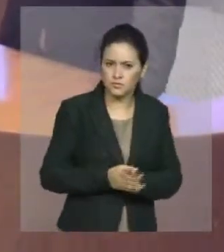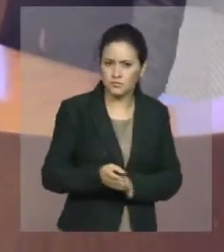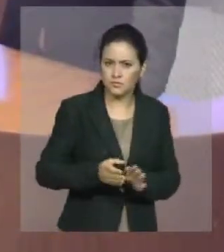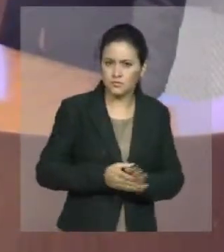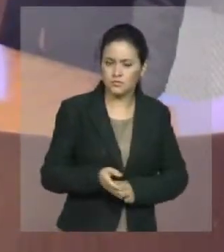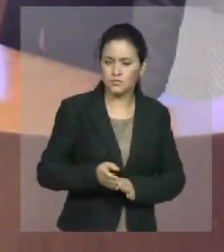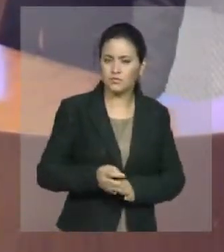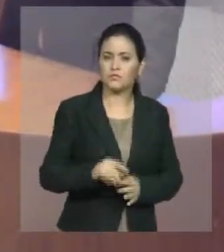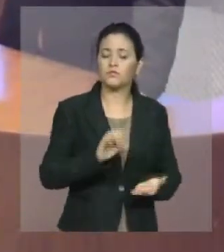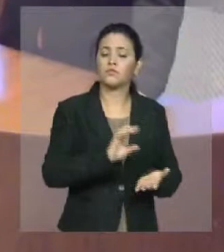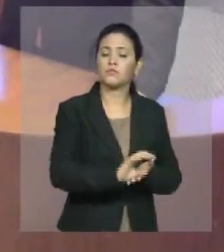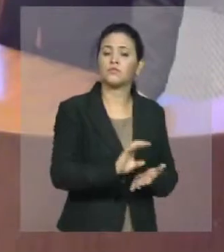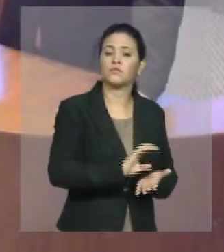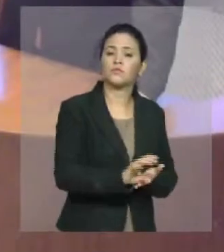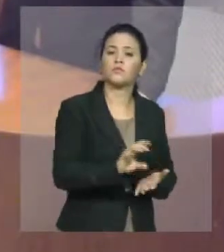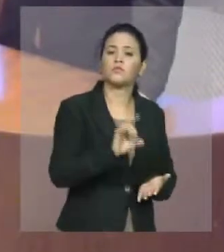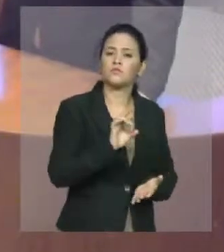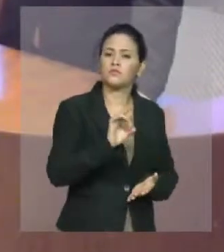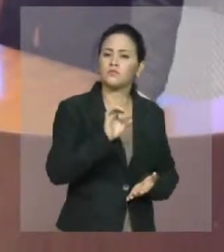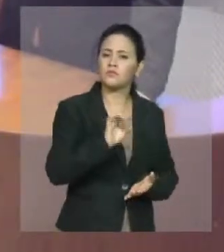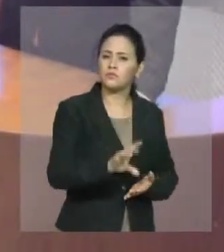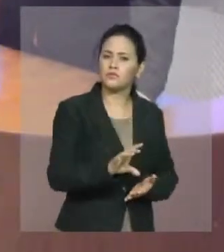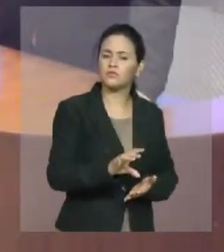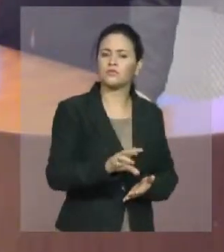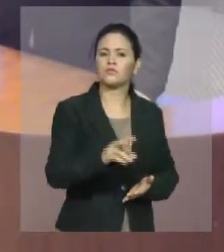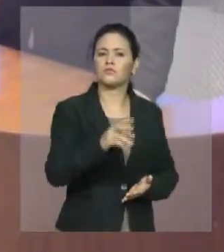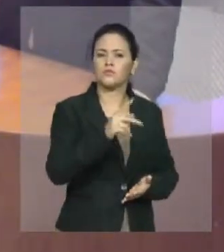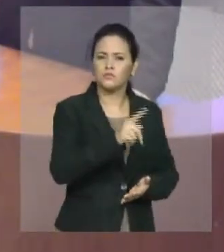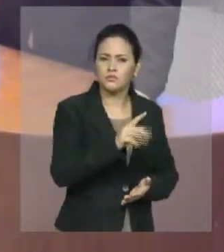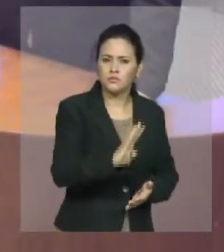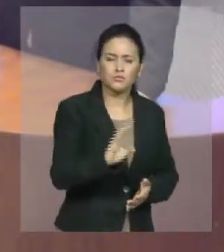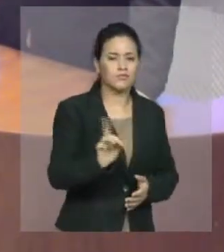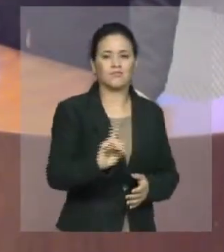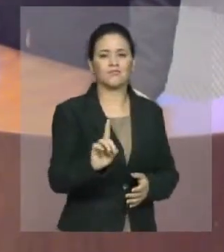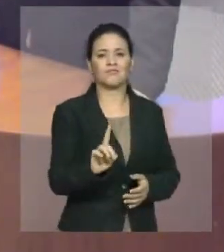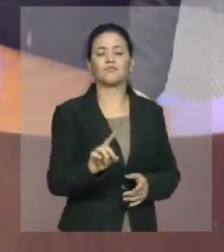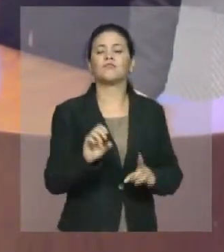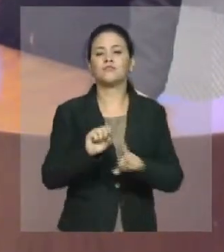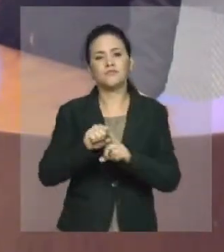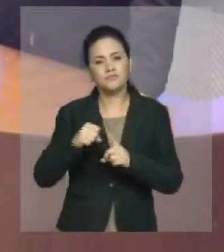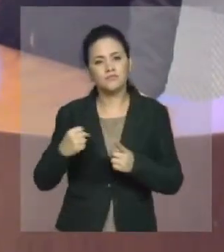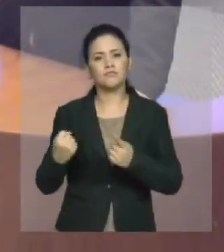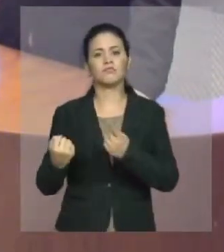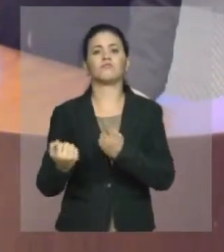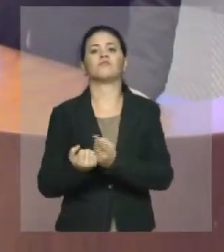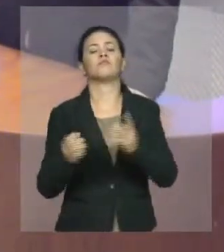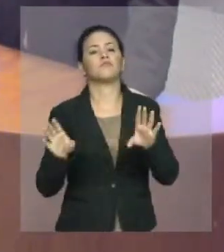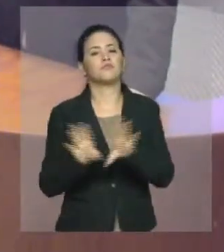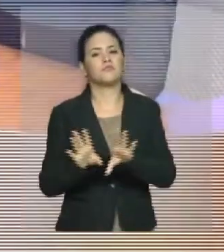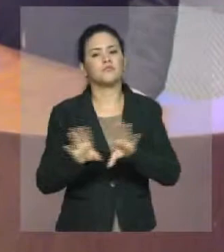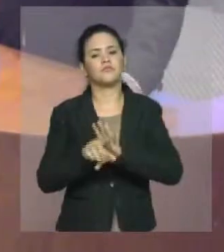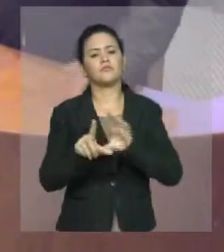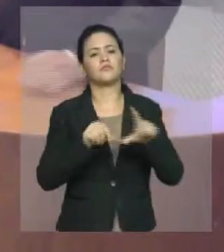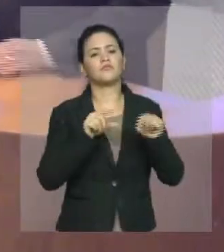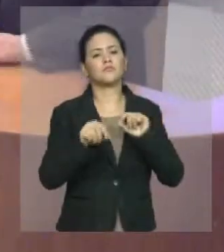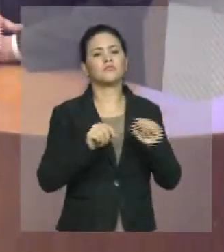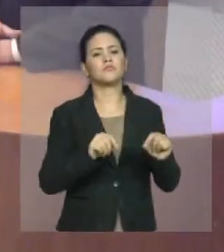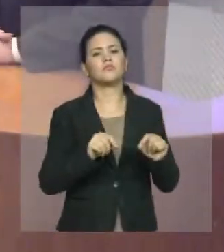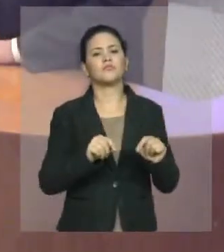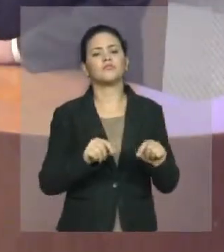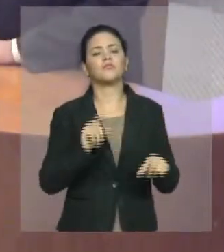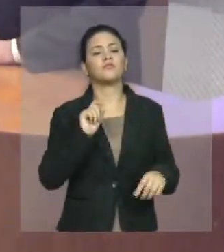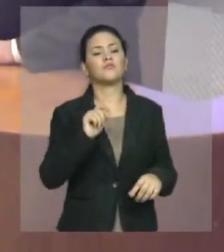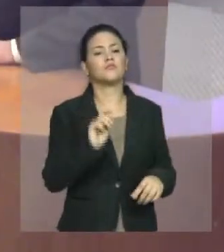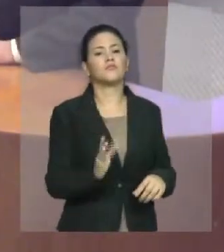não vai ser gerido só pelo poder público, ele terá a participação da sociedade civil na destinação desses recursos. Por isso que